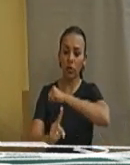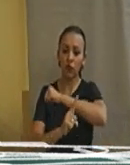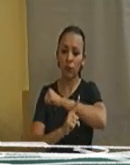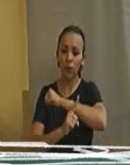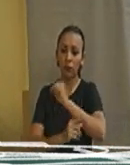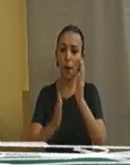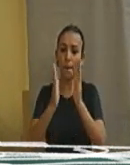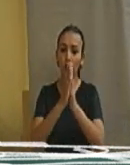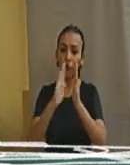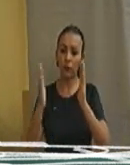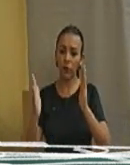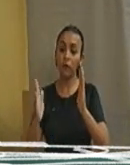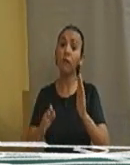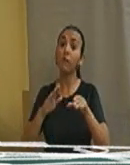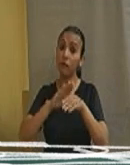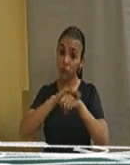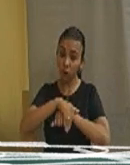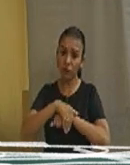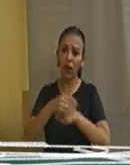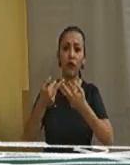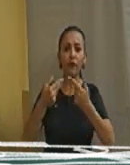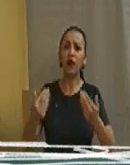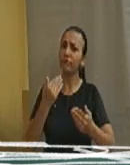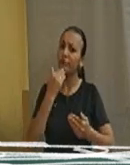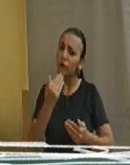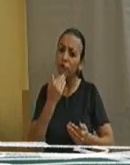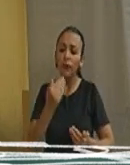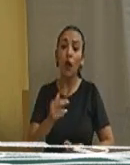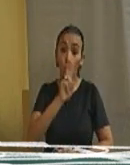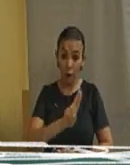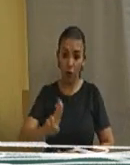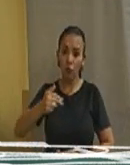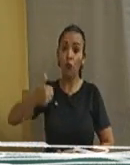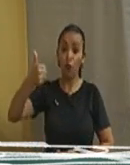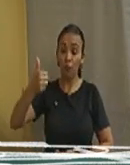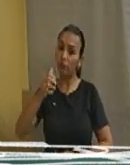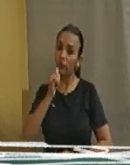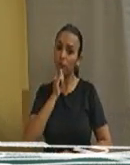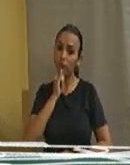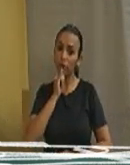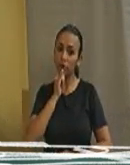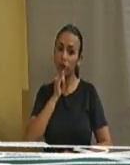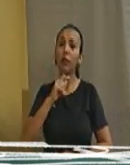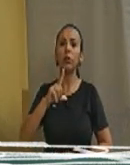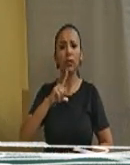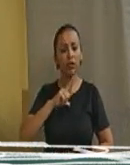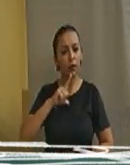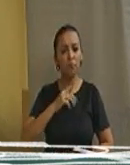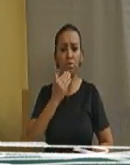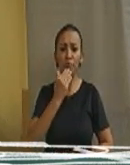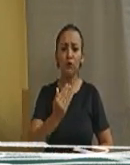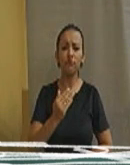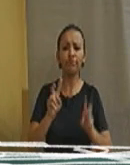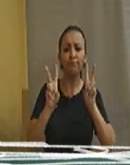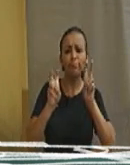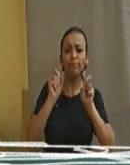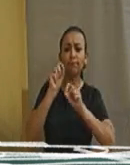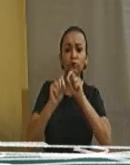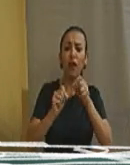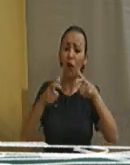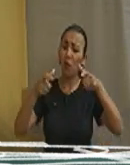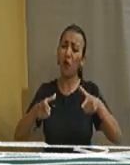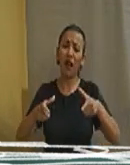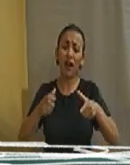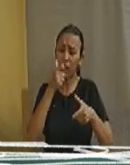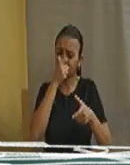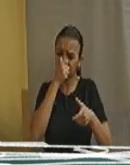várias outras demandas que nos foram colocadas. Na unidade 1, por exemplo, aparecem demandas relacionadas a espaço físico,